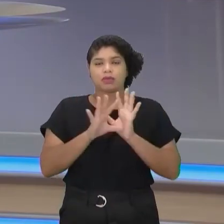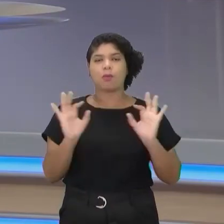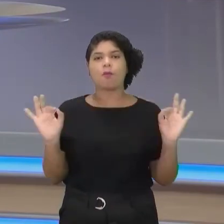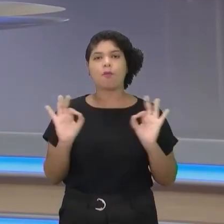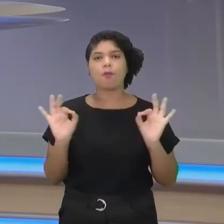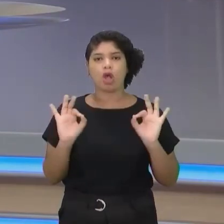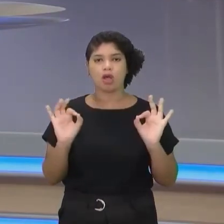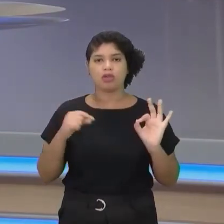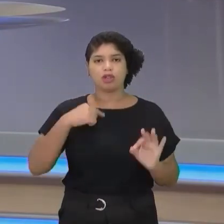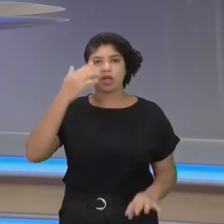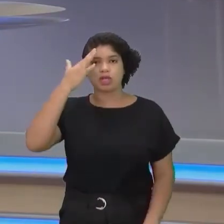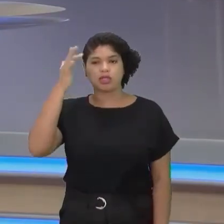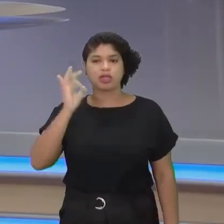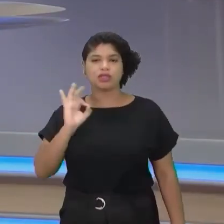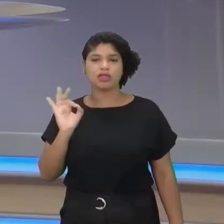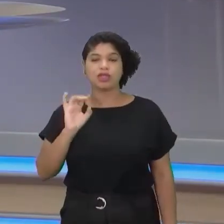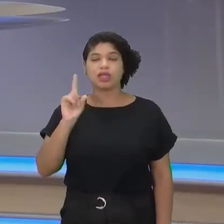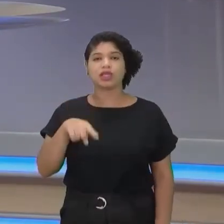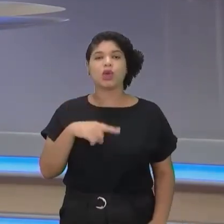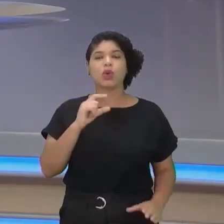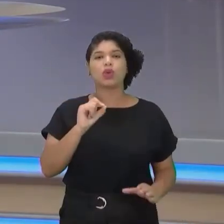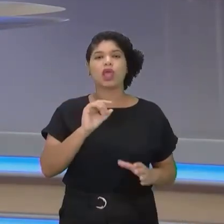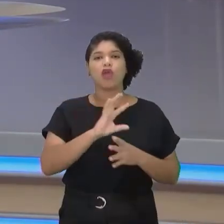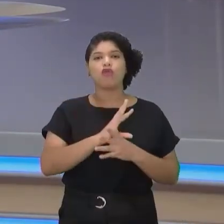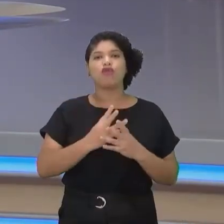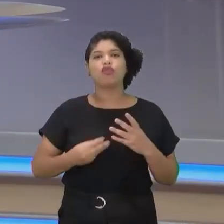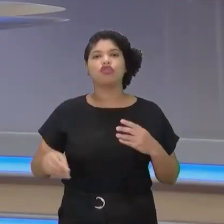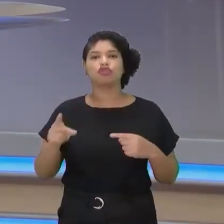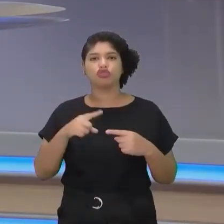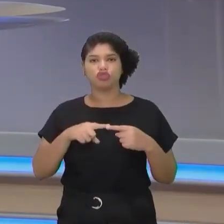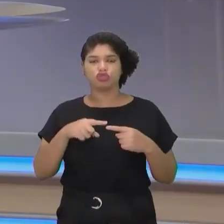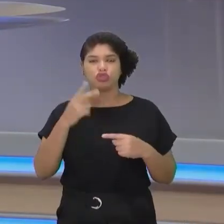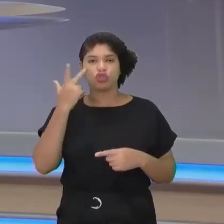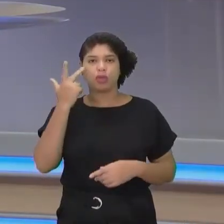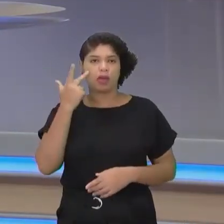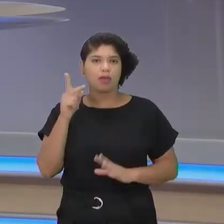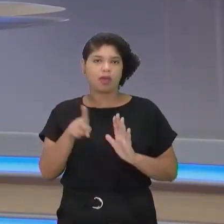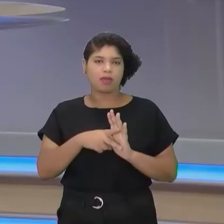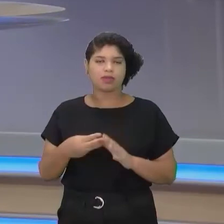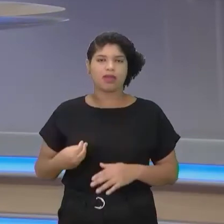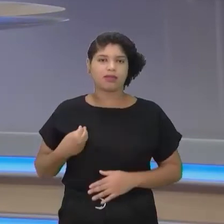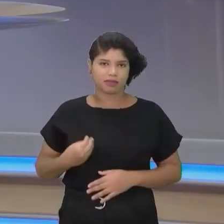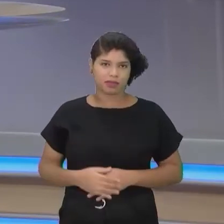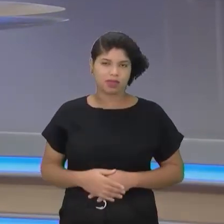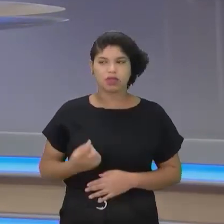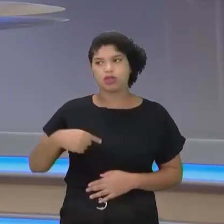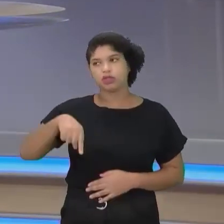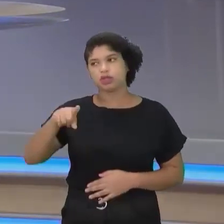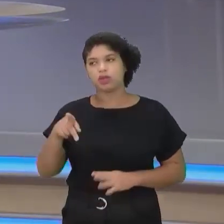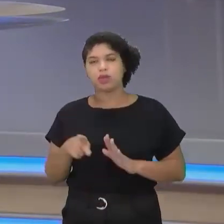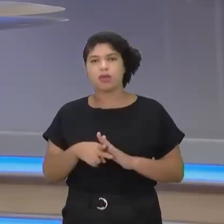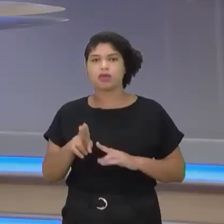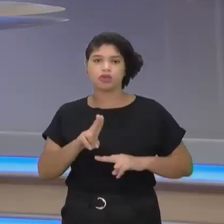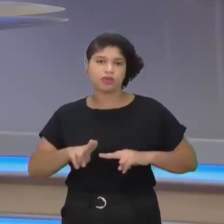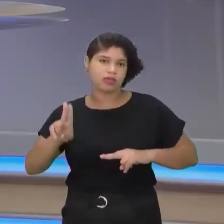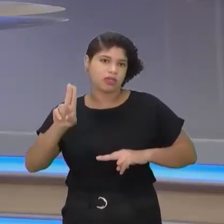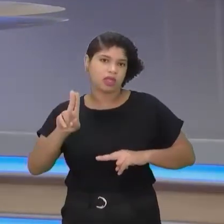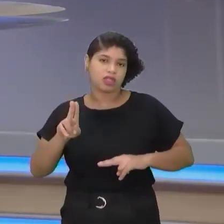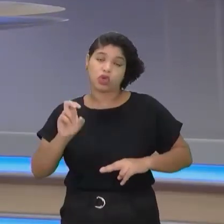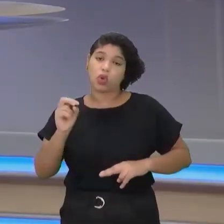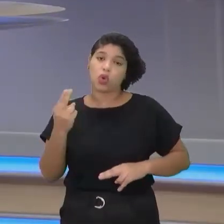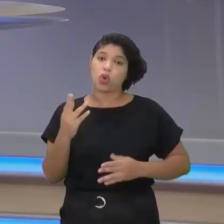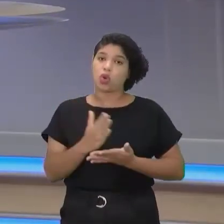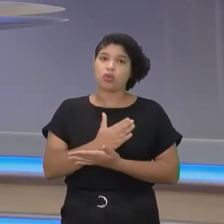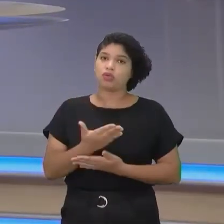gente não entende que elas são um fluxo normal da vida. Então, a gente vai para a universidade, ou não, também, não é